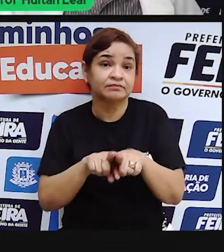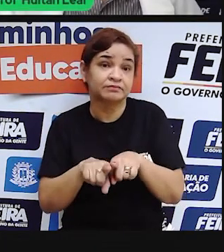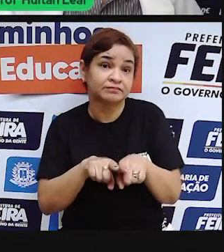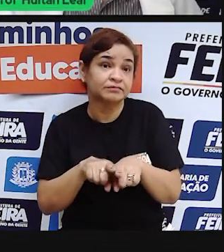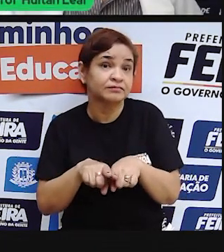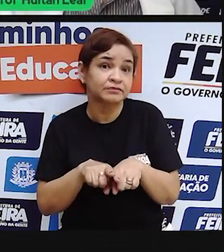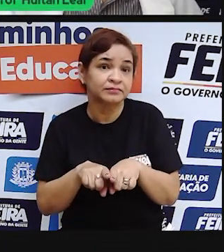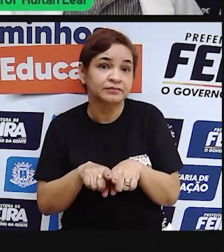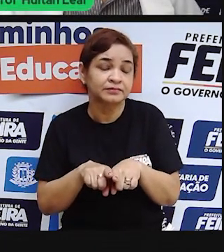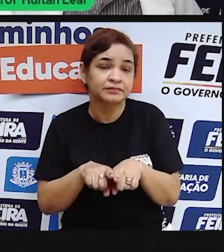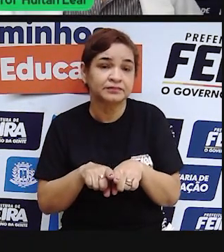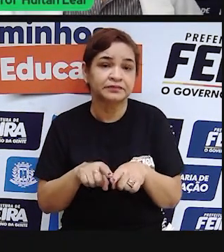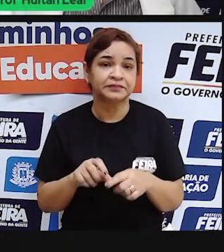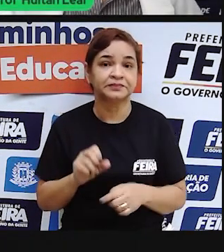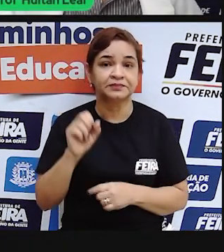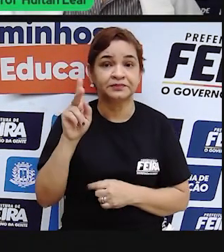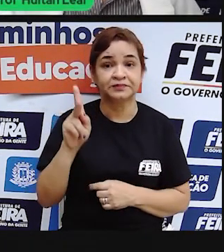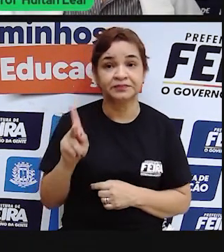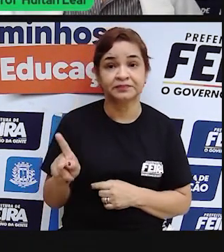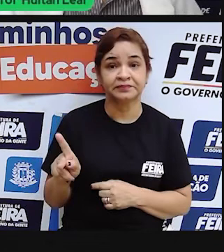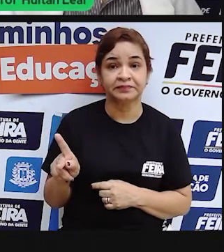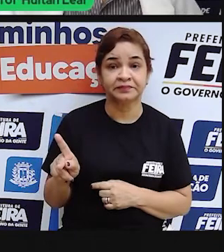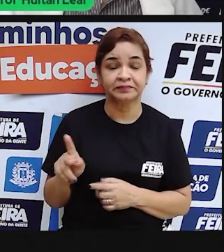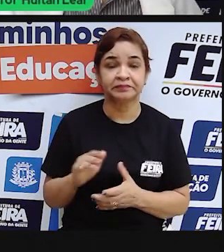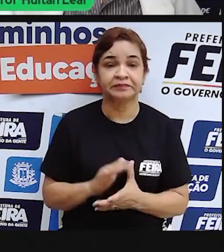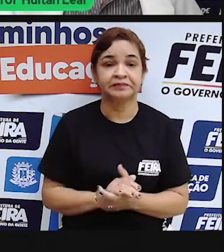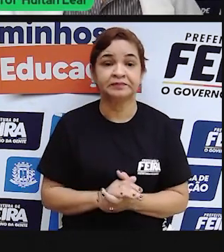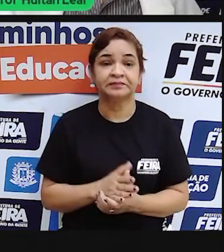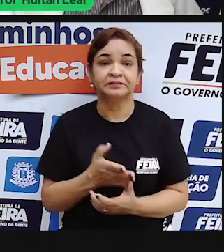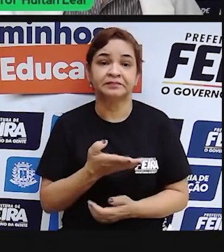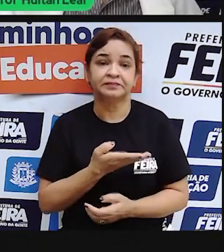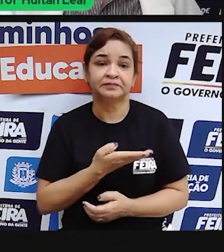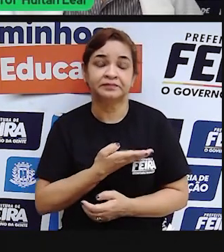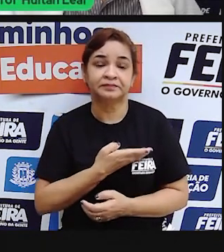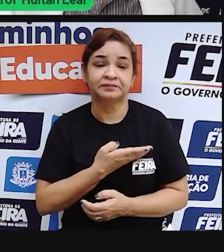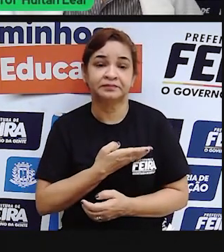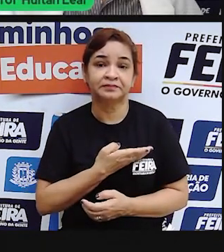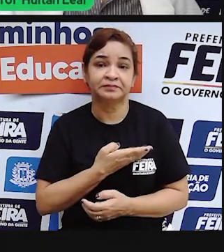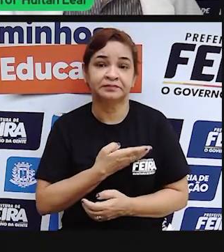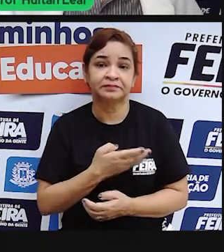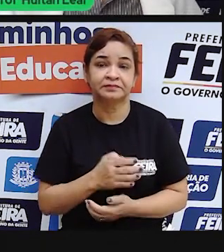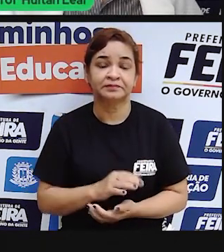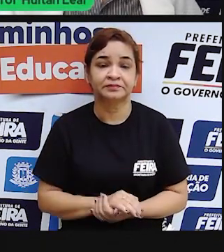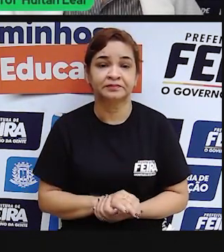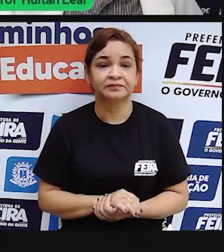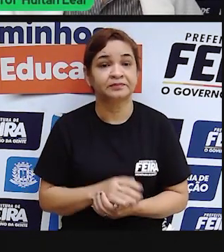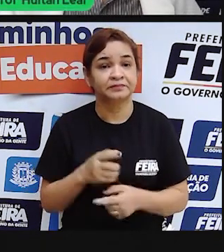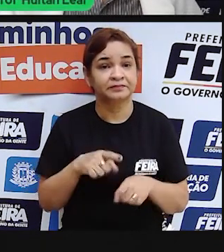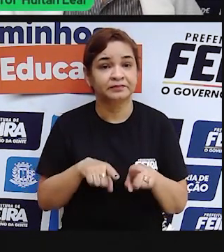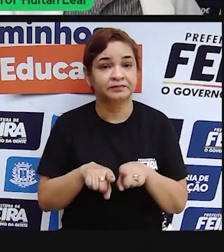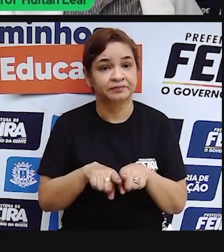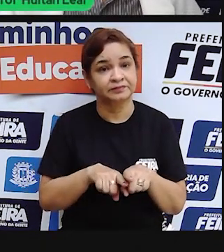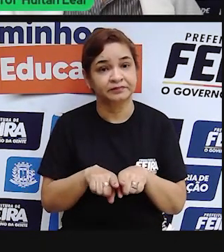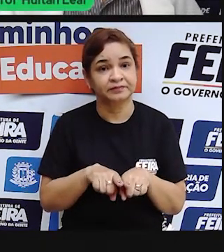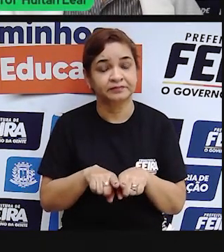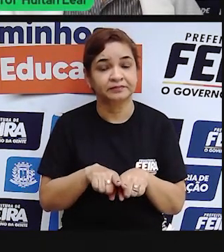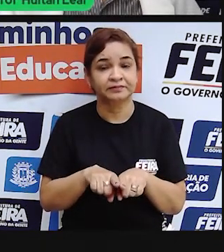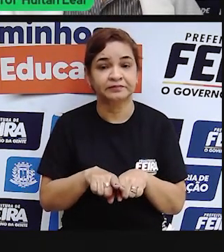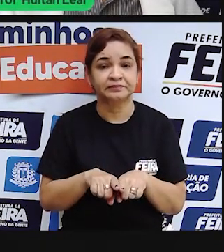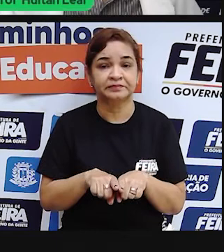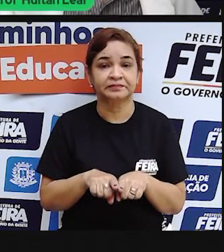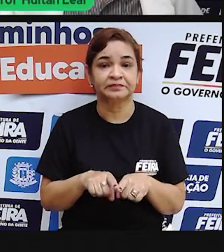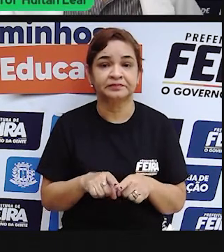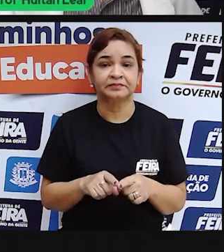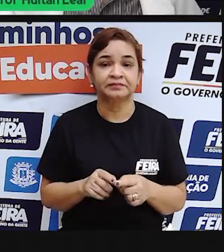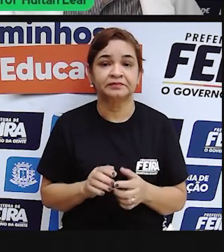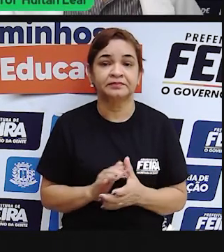relação, ok? É uma relação de amizade ou de irmandade, na verdade.